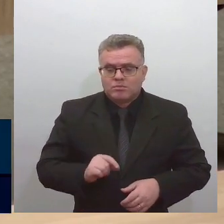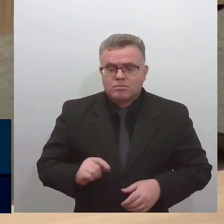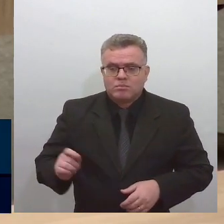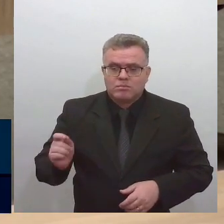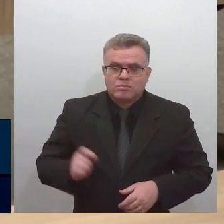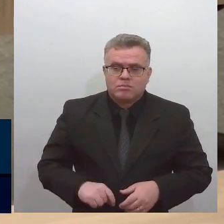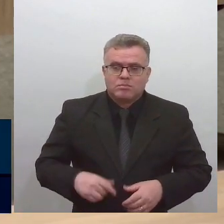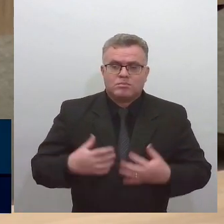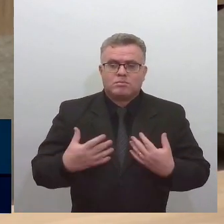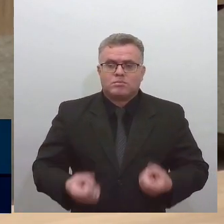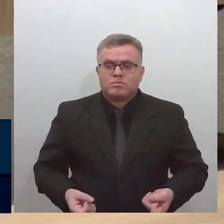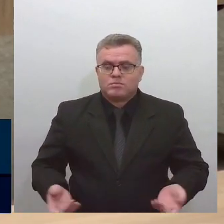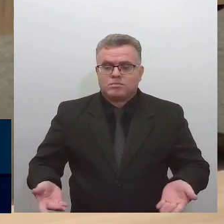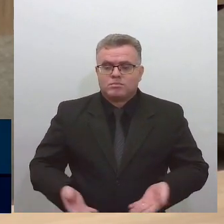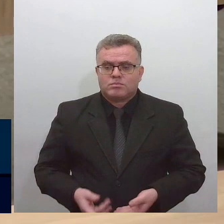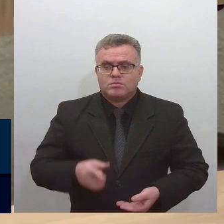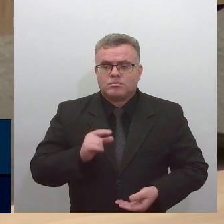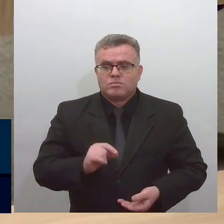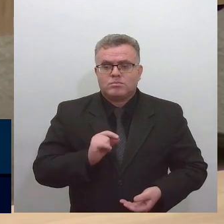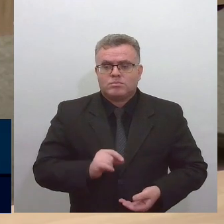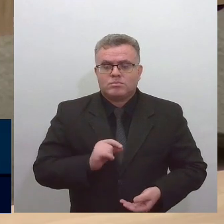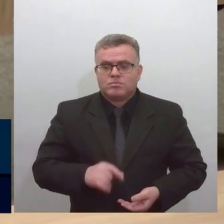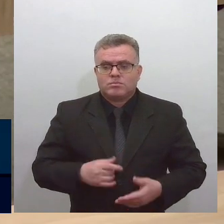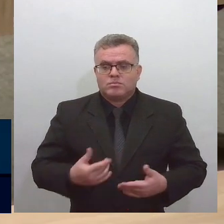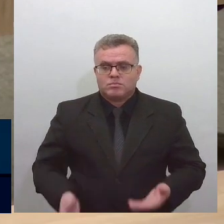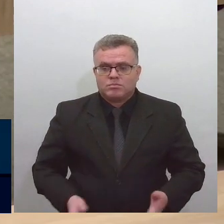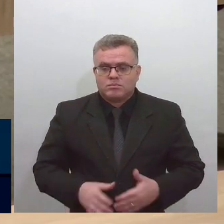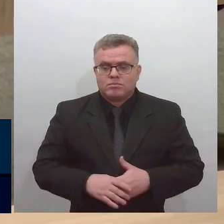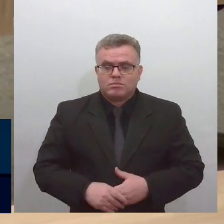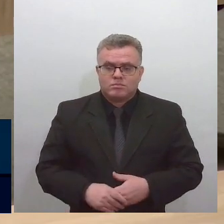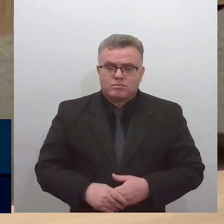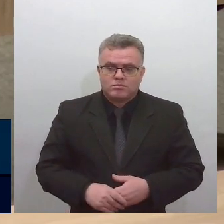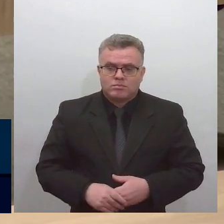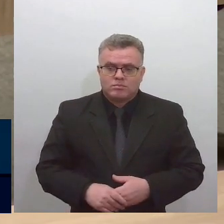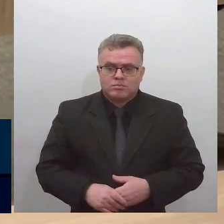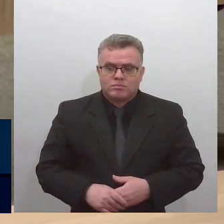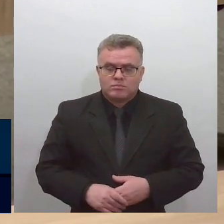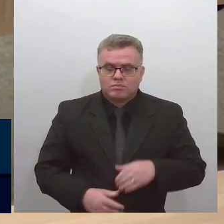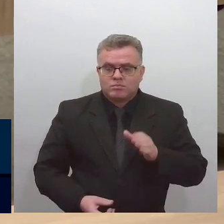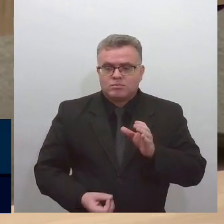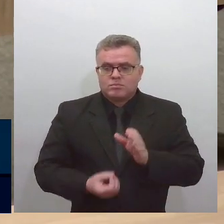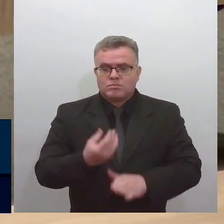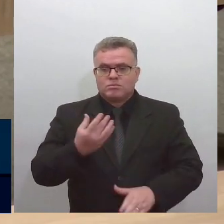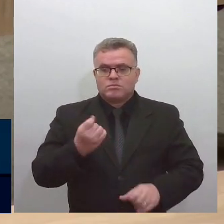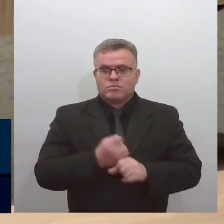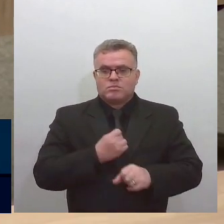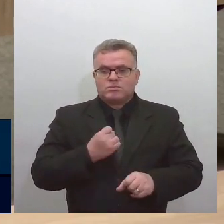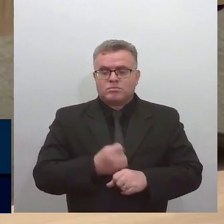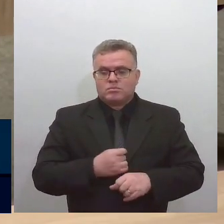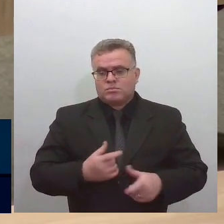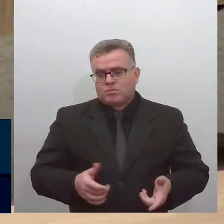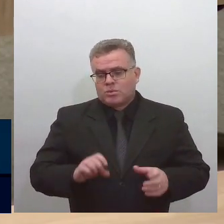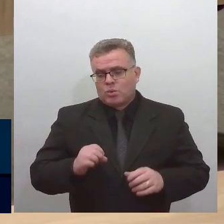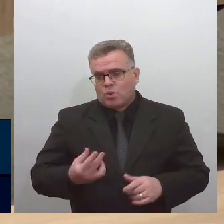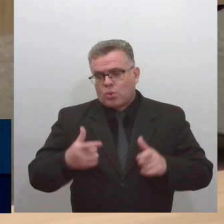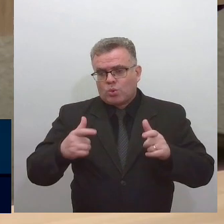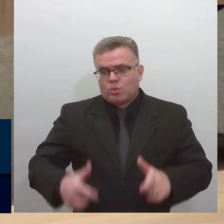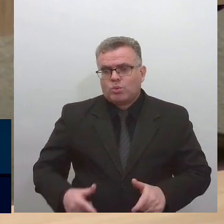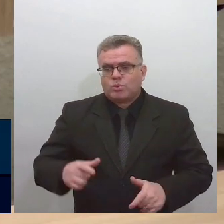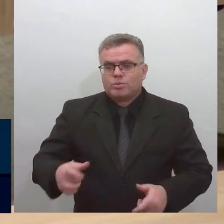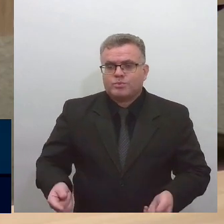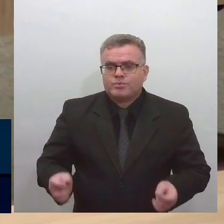agora para esse tipo de de de implementação dessa dessa dessa dessas dessas